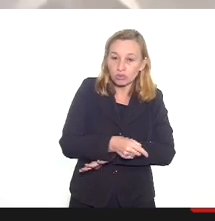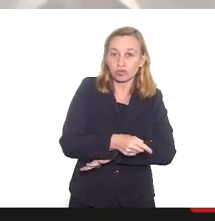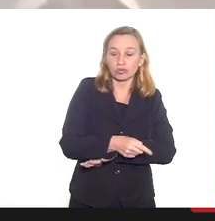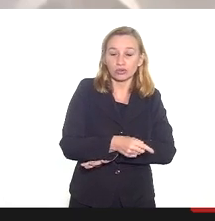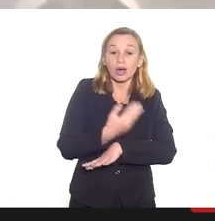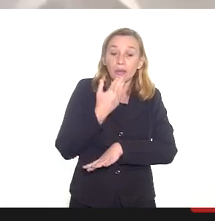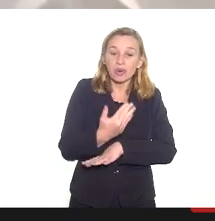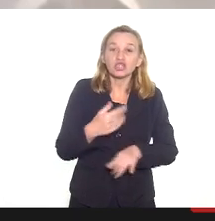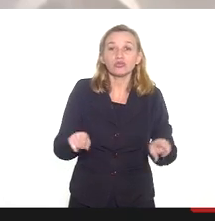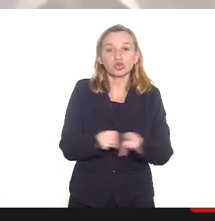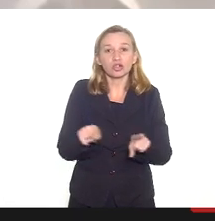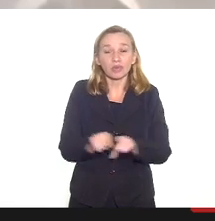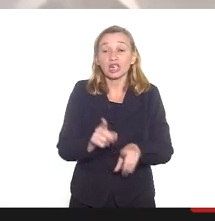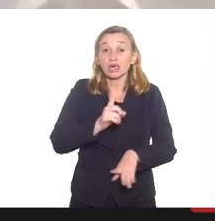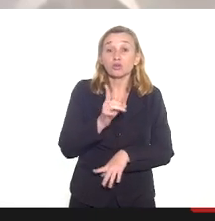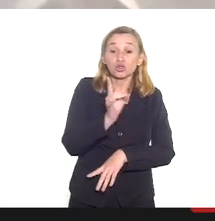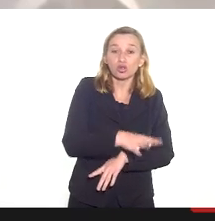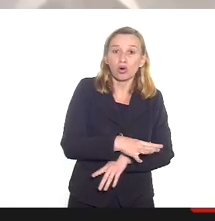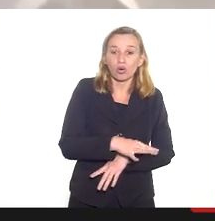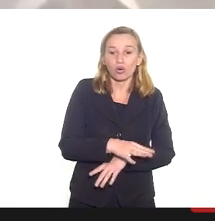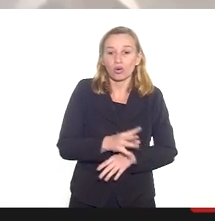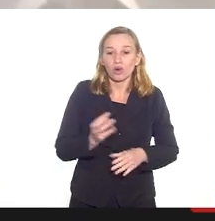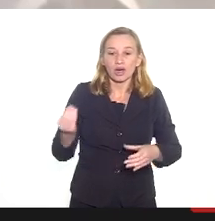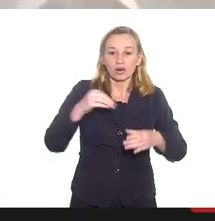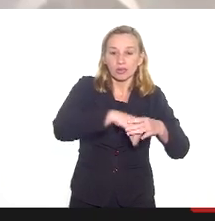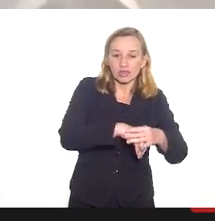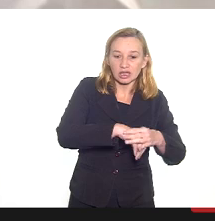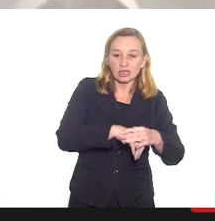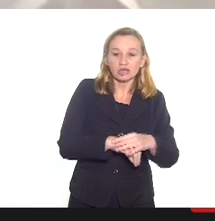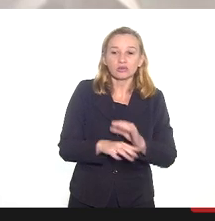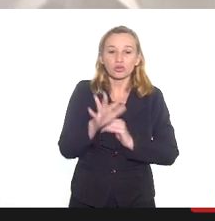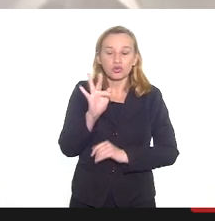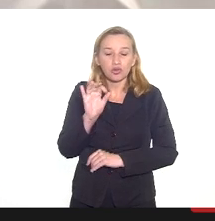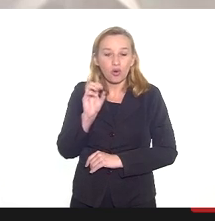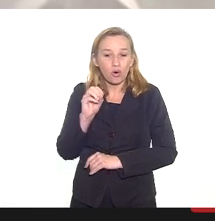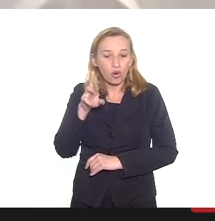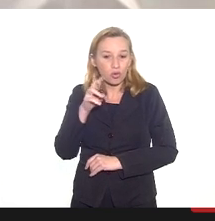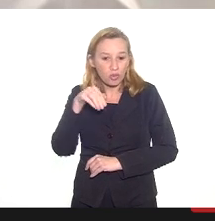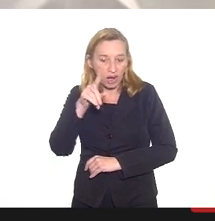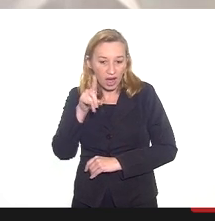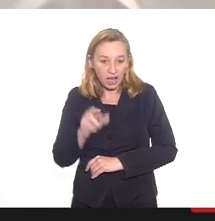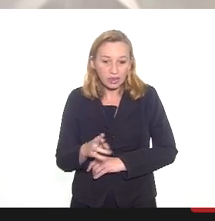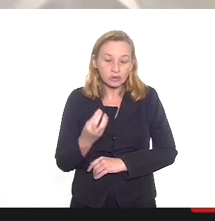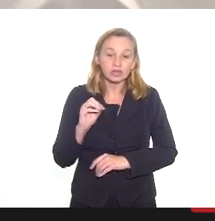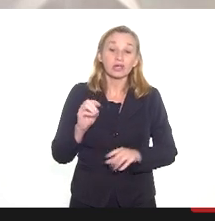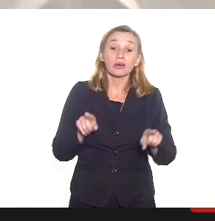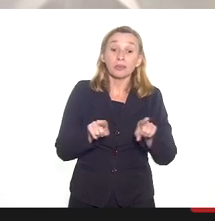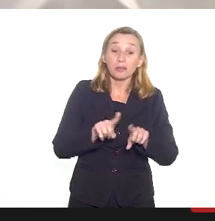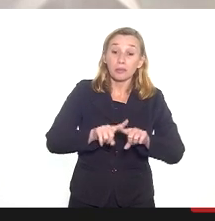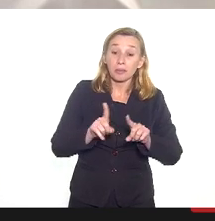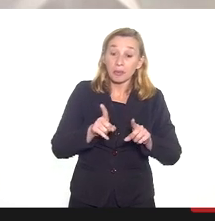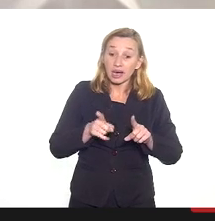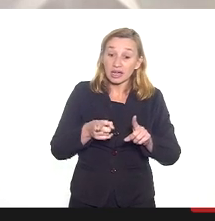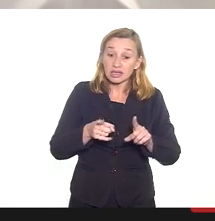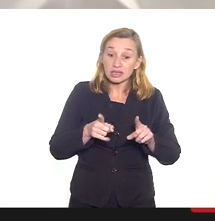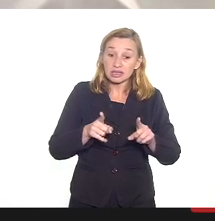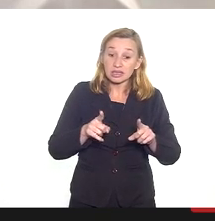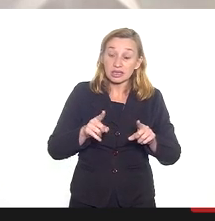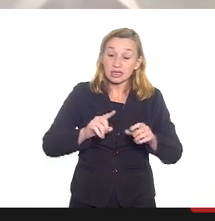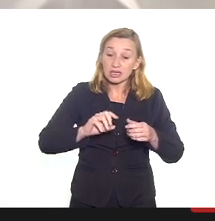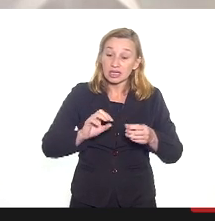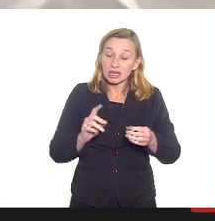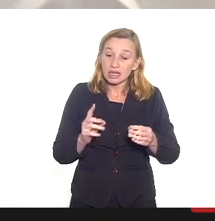fomos mais além pedindo também não só a implantação do formulário, mas também a qualificação de toda a rede de